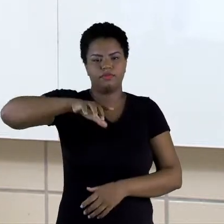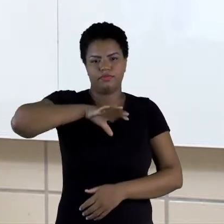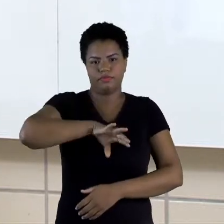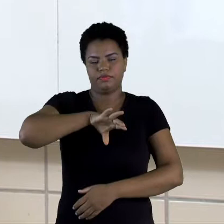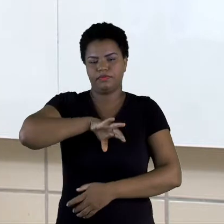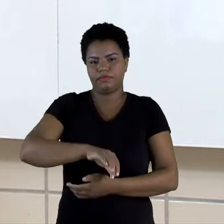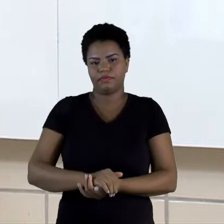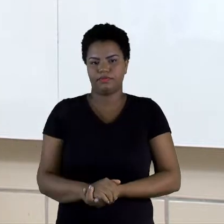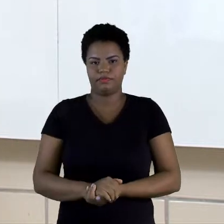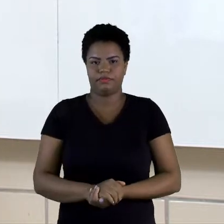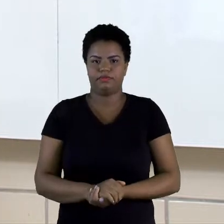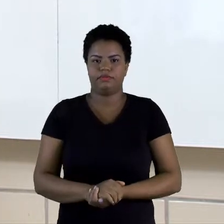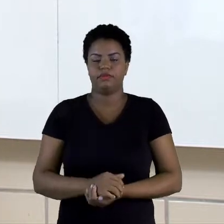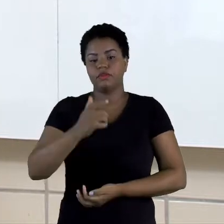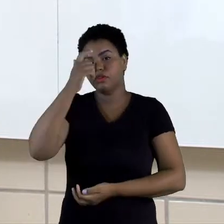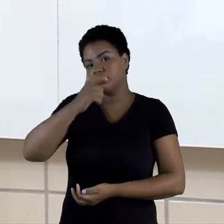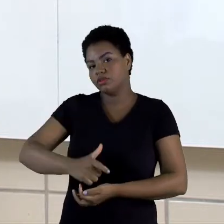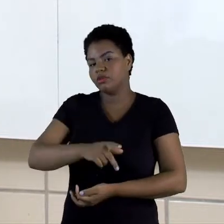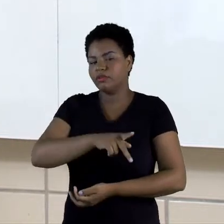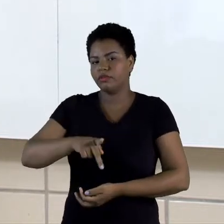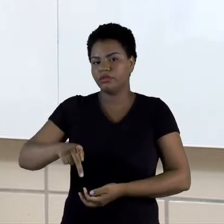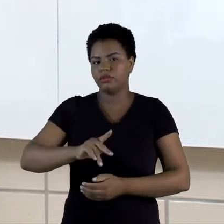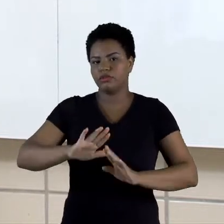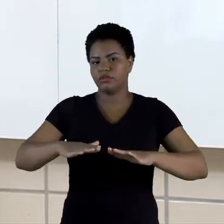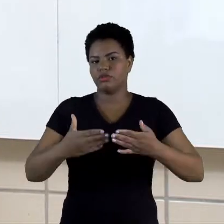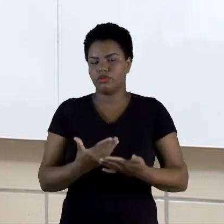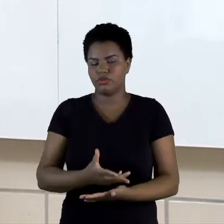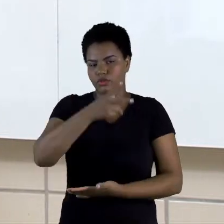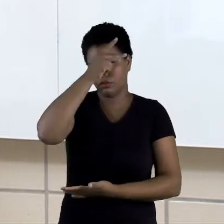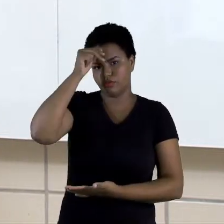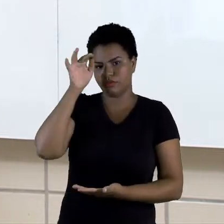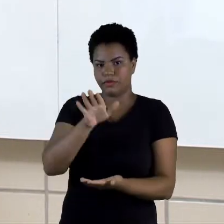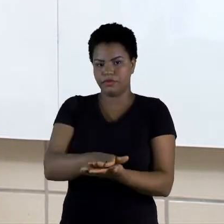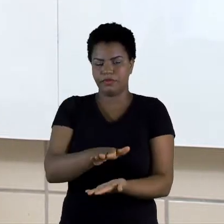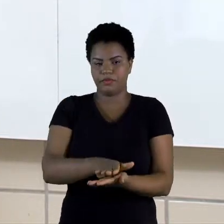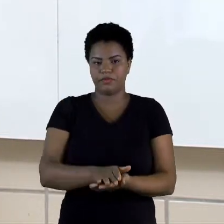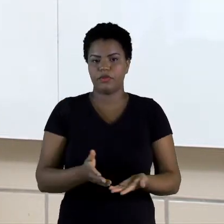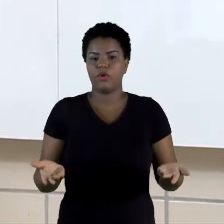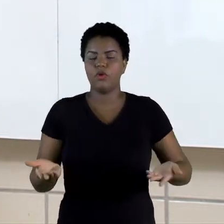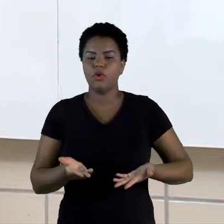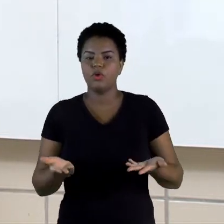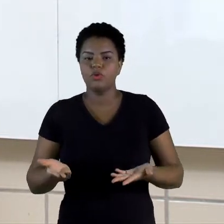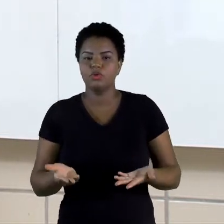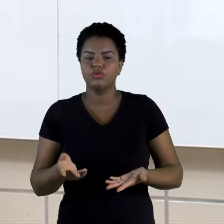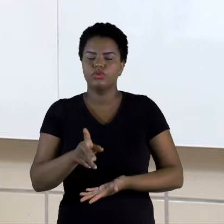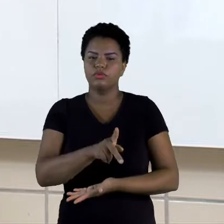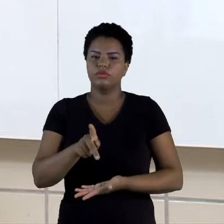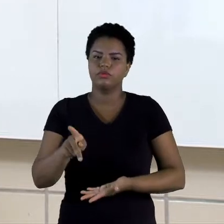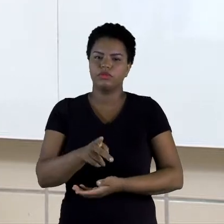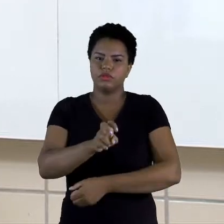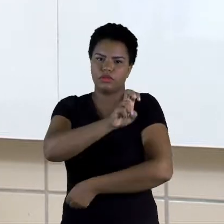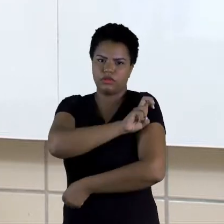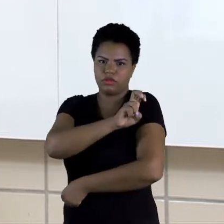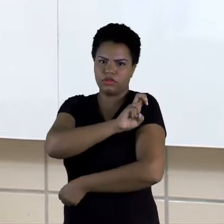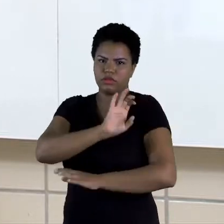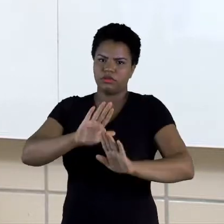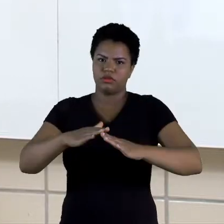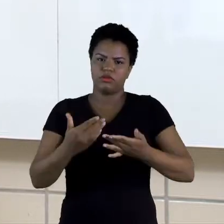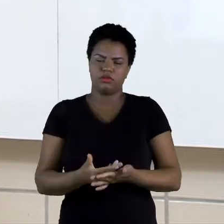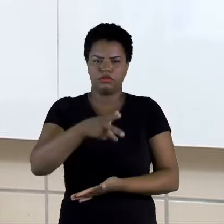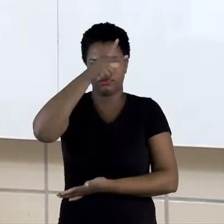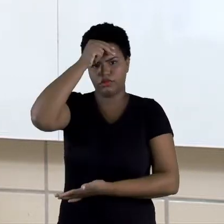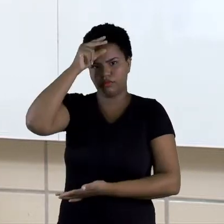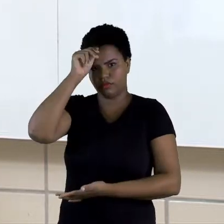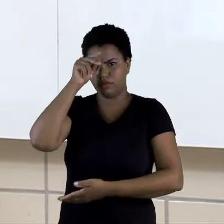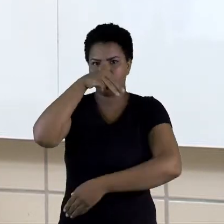portuguesa. Sou professora da Rede Municipal de Palmas. Hoje estou como professora do 5º ano da Escola